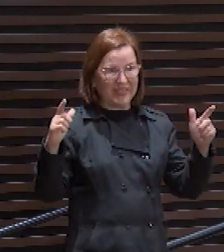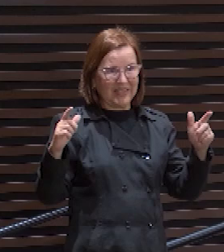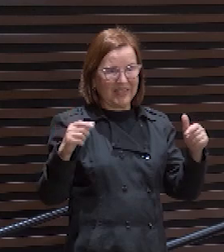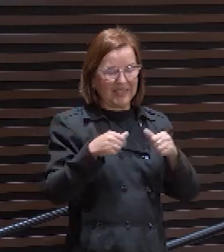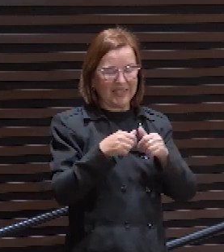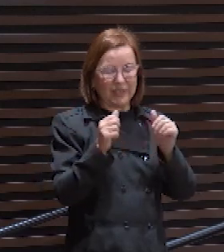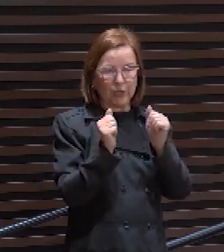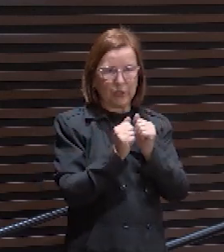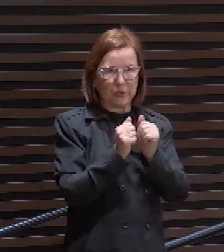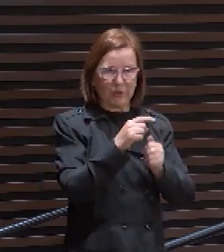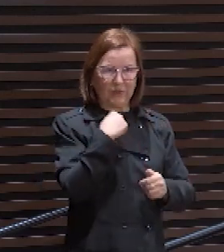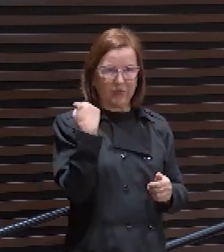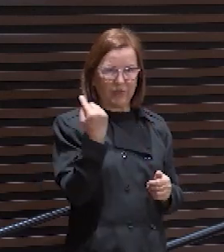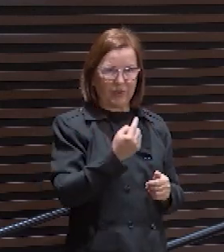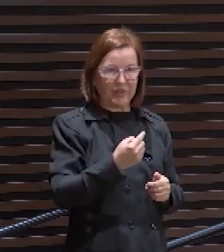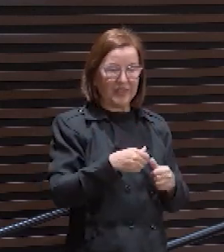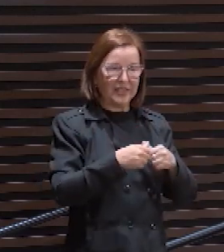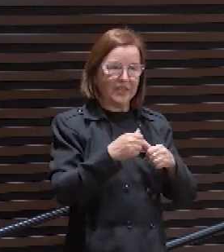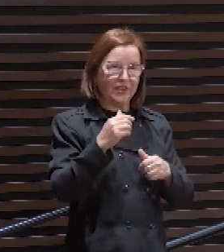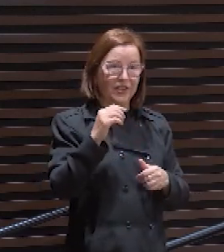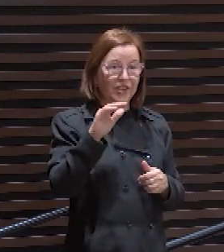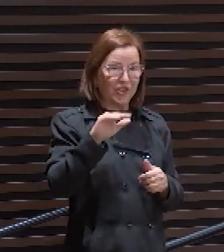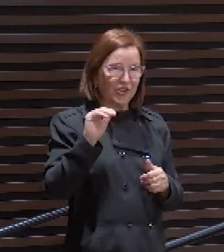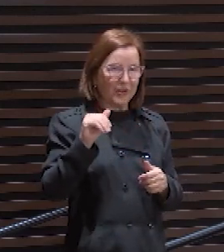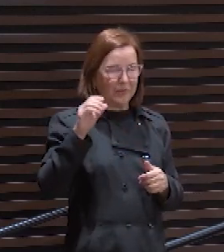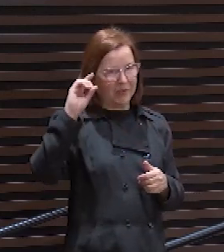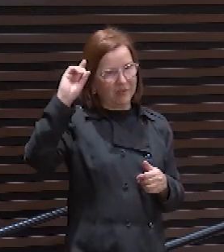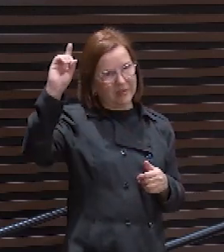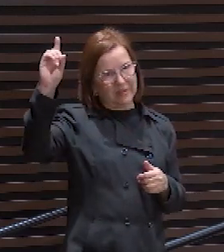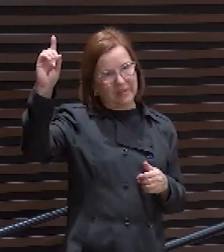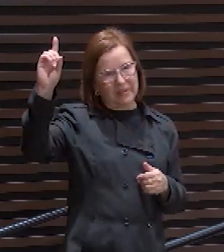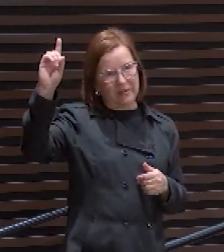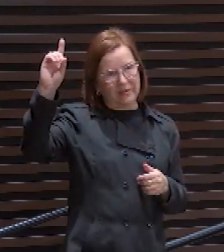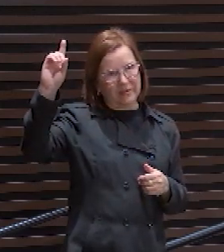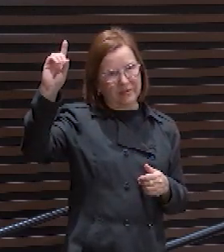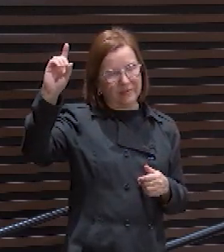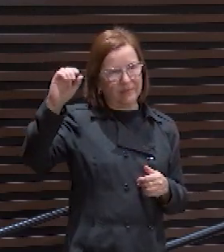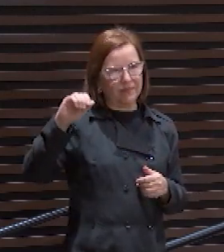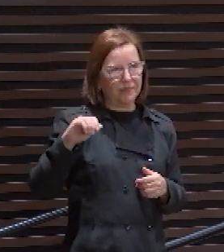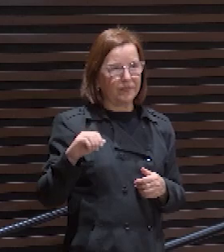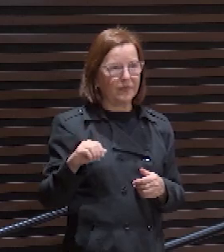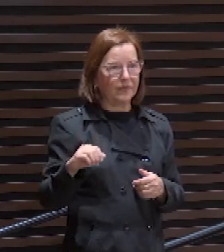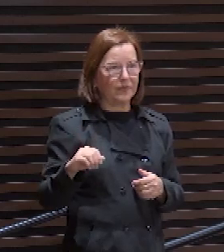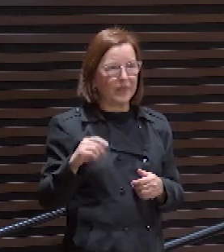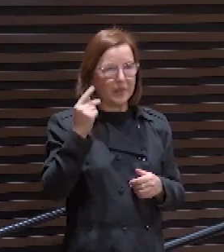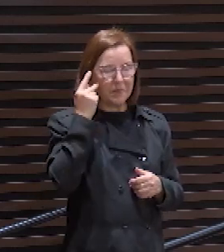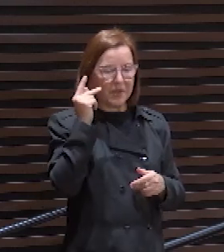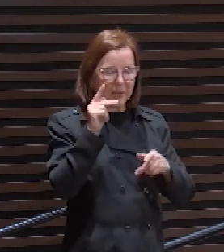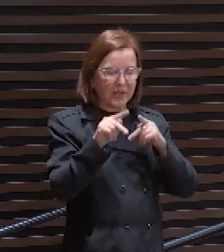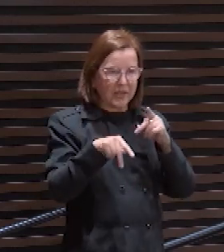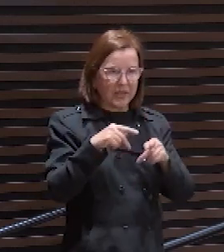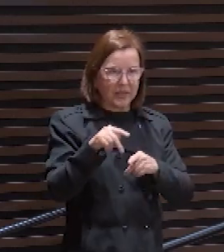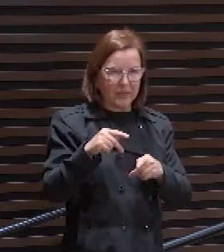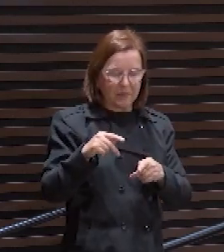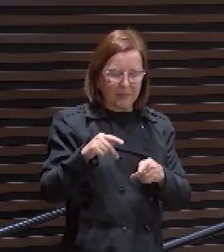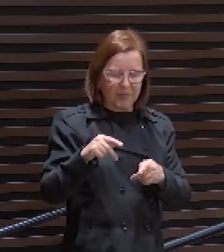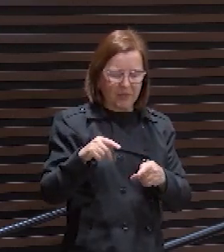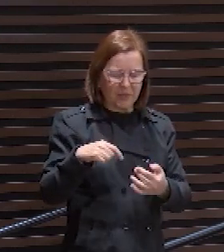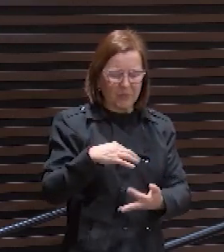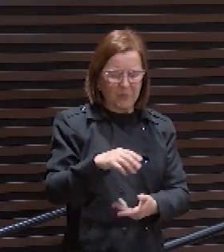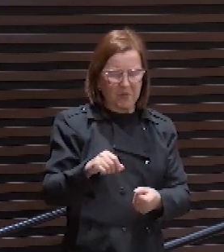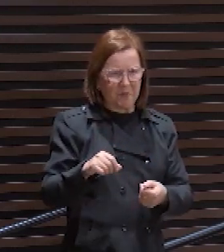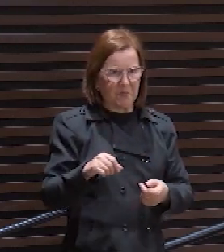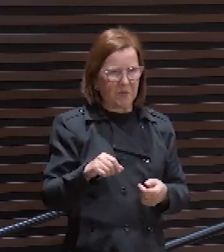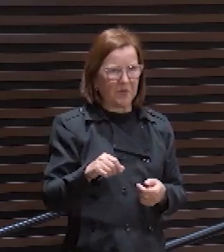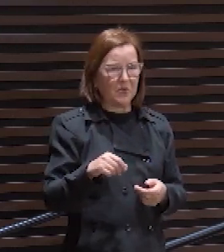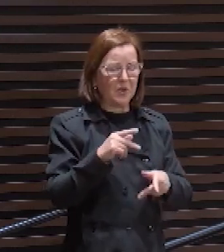vocação, esse chamado de Deus. Ou seja, irmãos, o testemunho das pessoas, do povo ímpio, daqueles que não creem no Senhor, olhar para